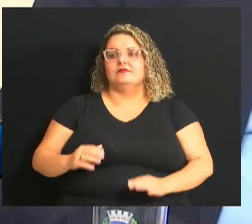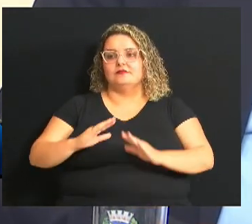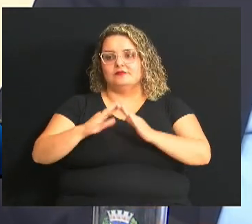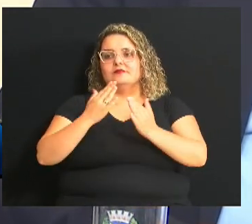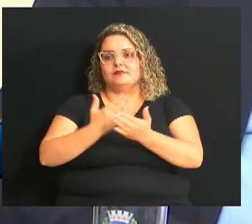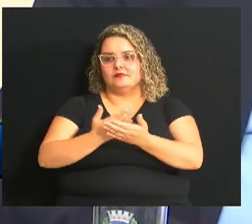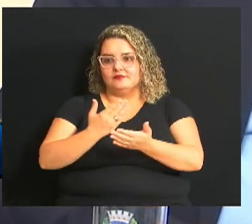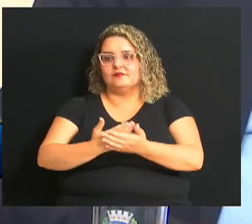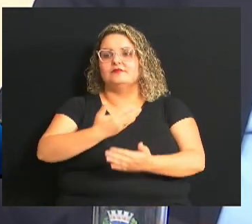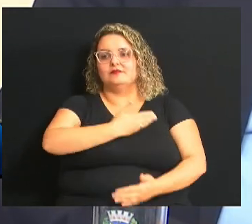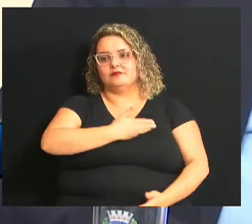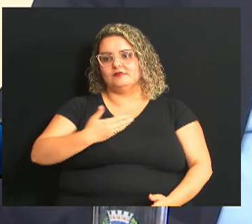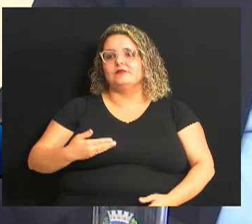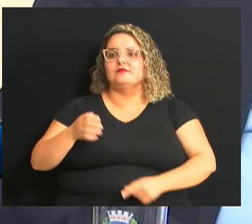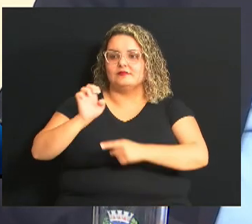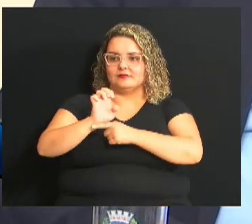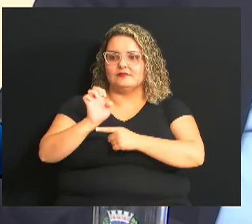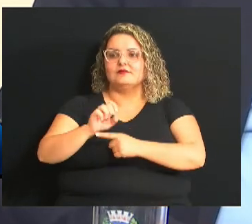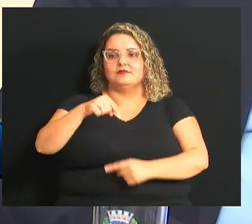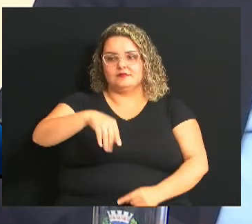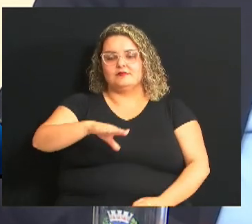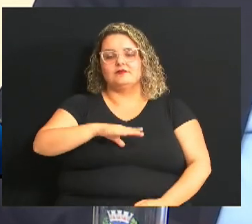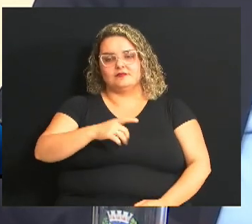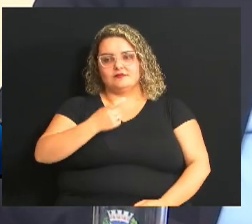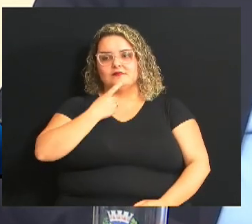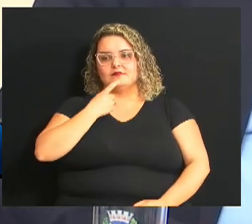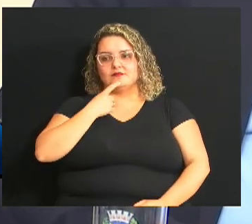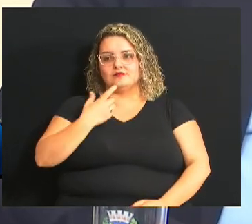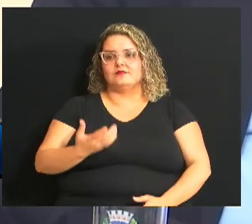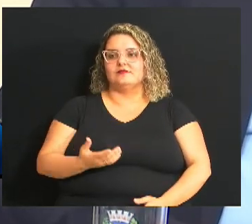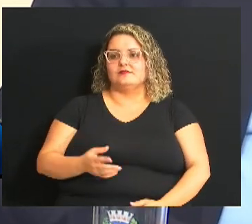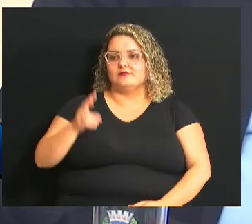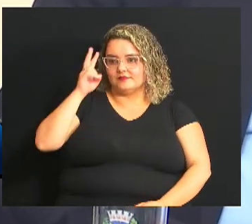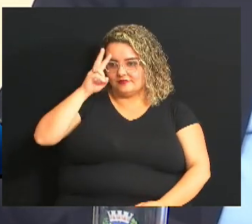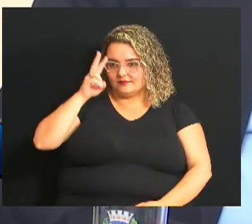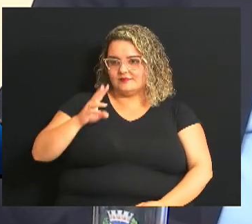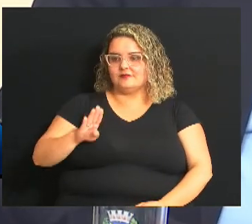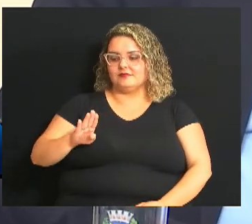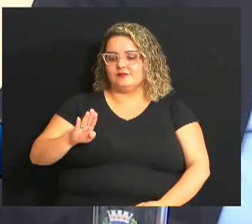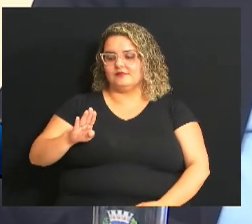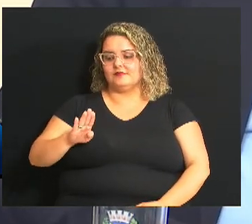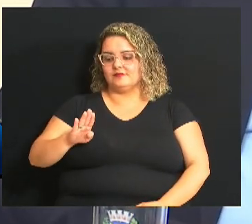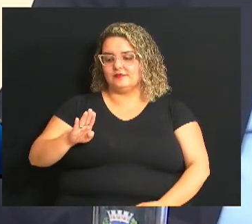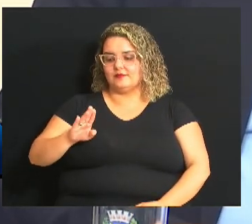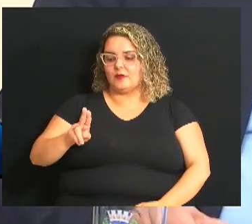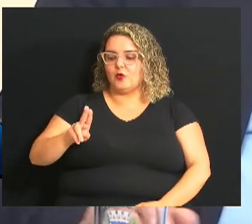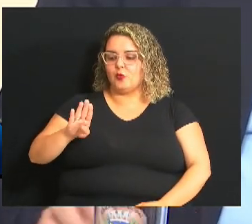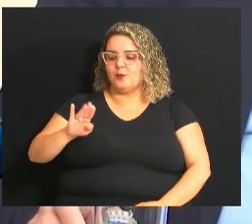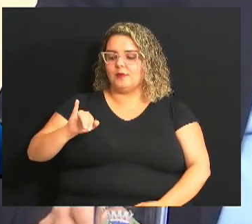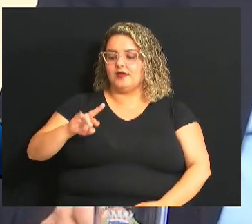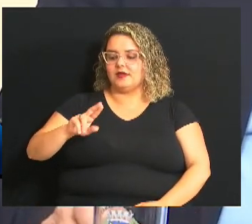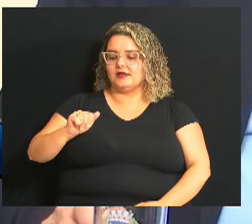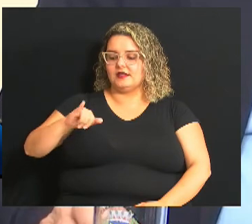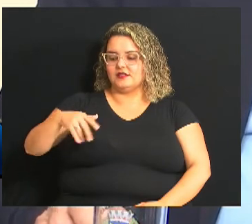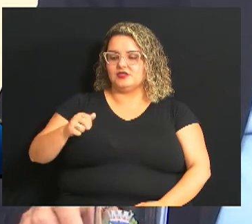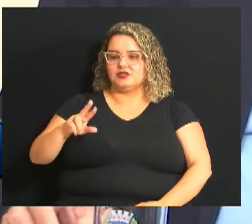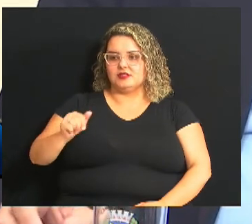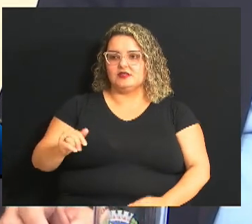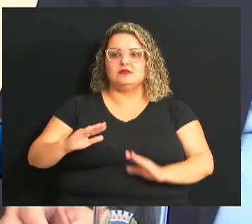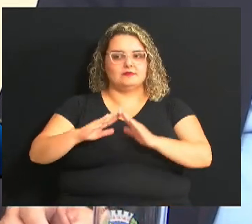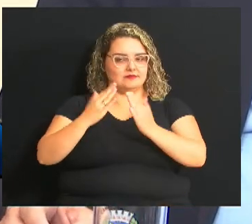escolas públicas estaduais aqui de Campinas. A história também do professor Birajara, num projeto tão importante como Escola da Família,